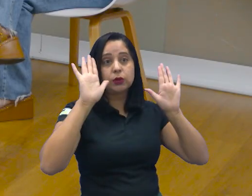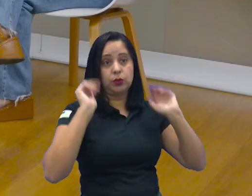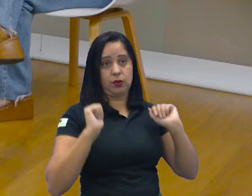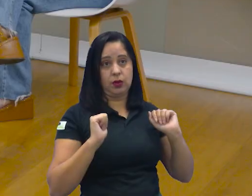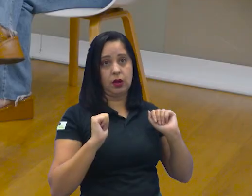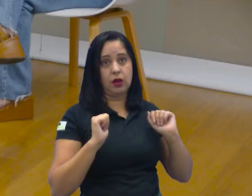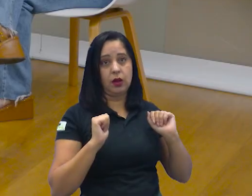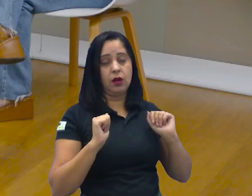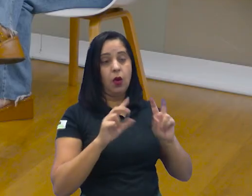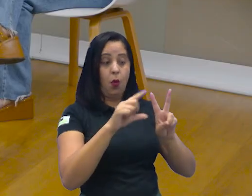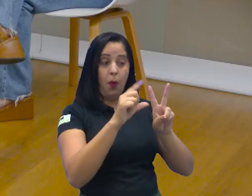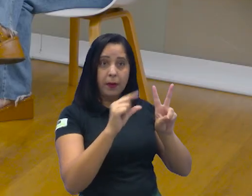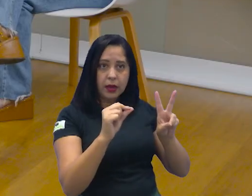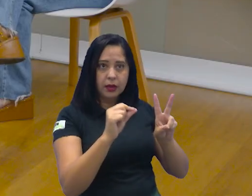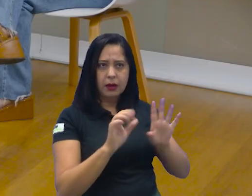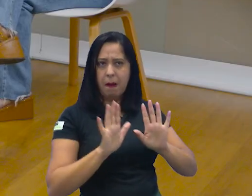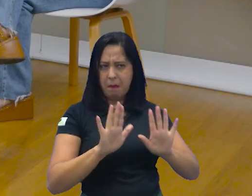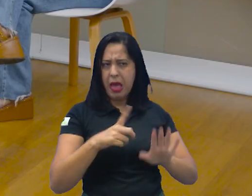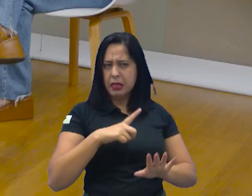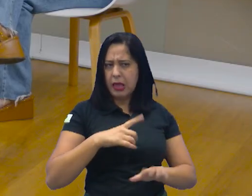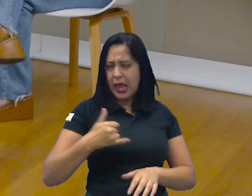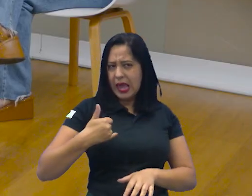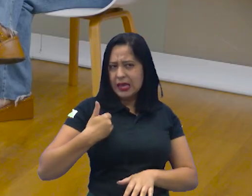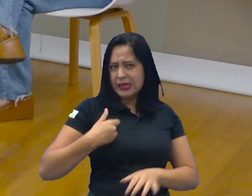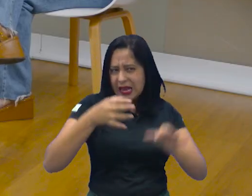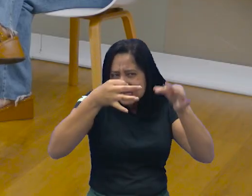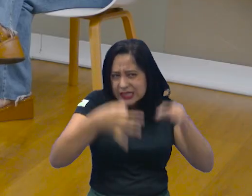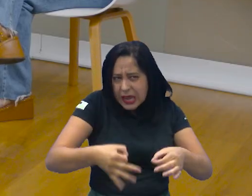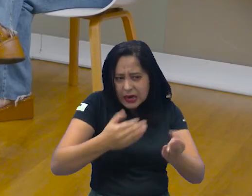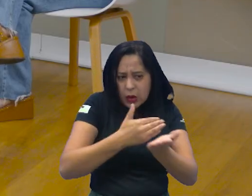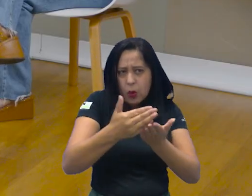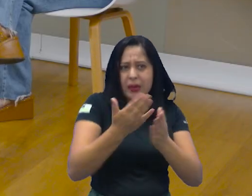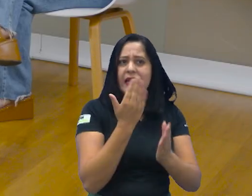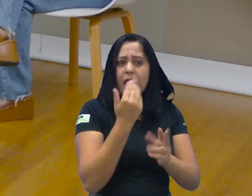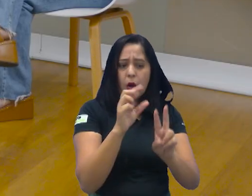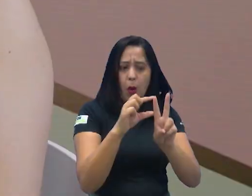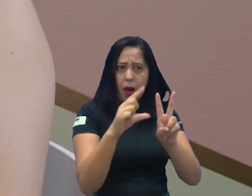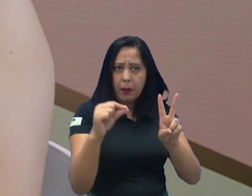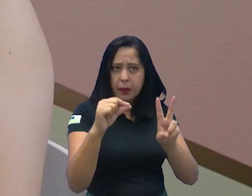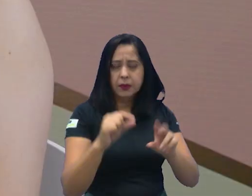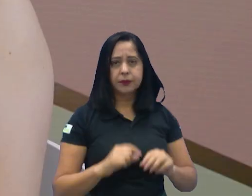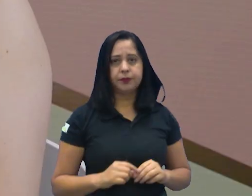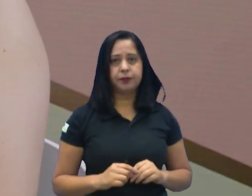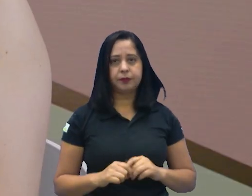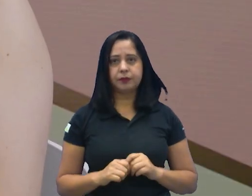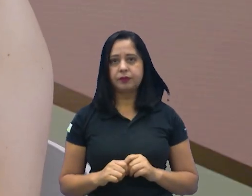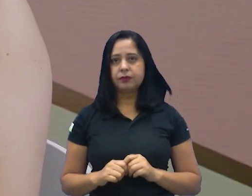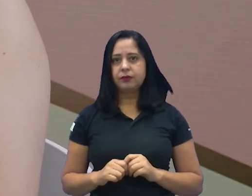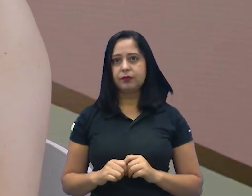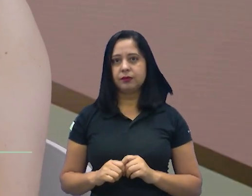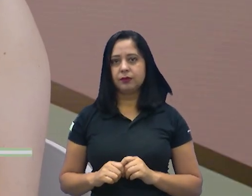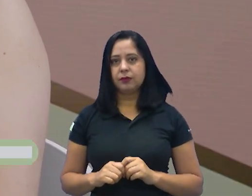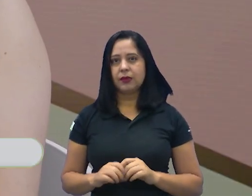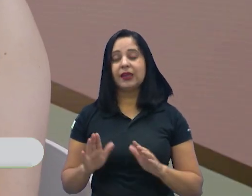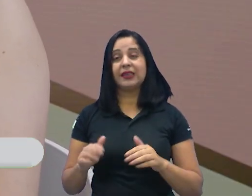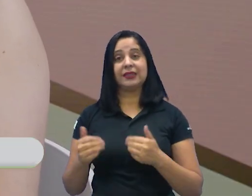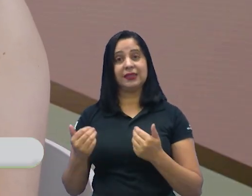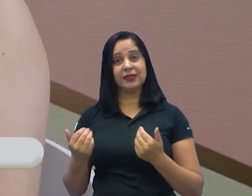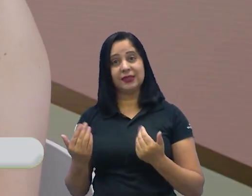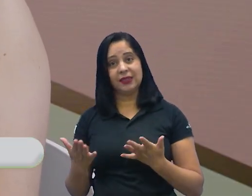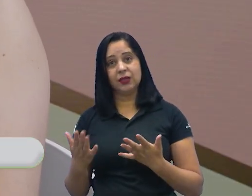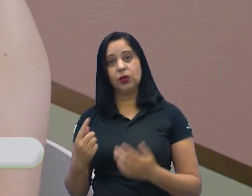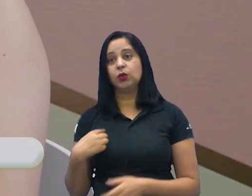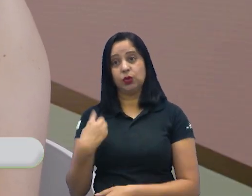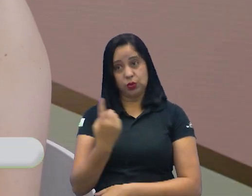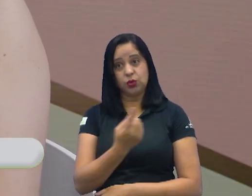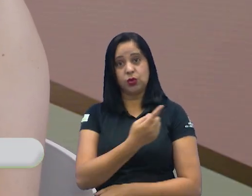veganos, mas enfim, existe uma idade ideal para começar ou não tem essa limitação? Foi uma felicidade muito grande para a gente